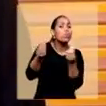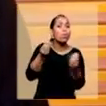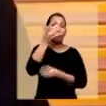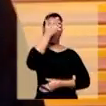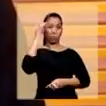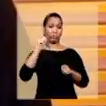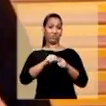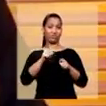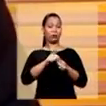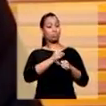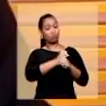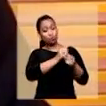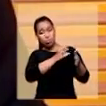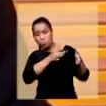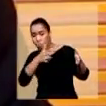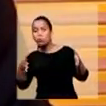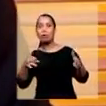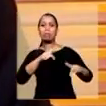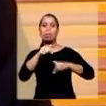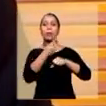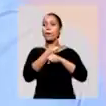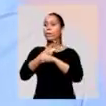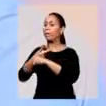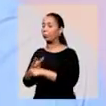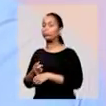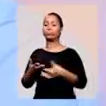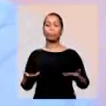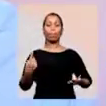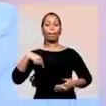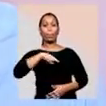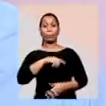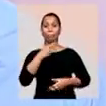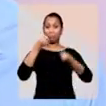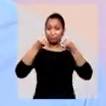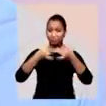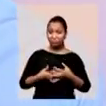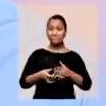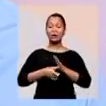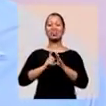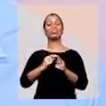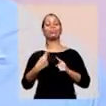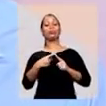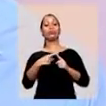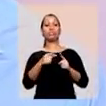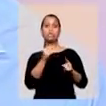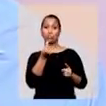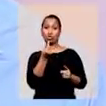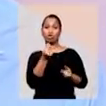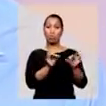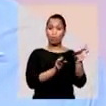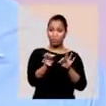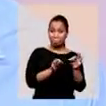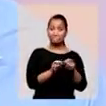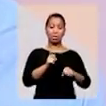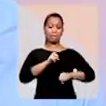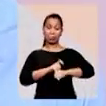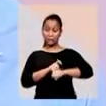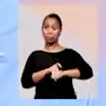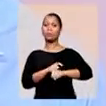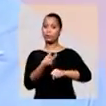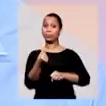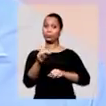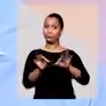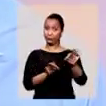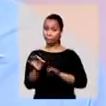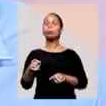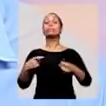esse pessoal age depois de tanto tempo procurando emprego? Nós falávamos aqui anteriormente sobre o planejamento financeiro, né? E naquele momento o